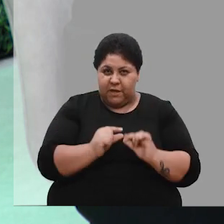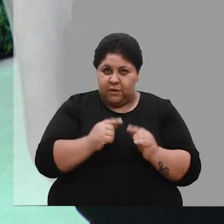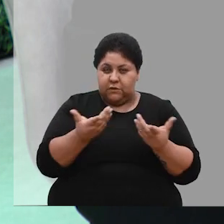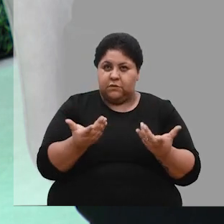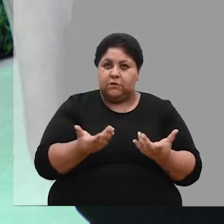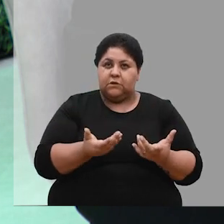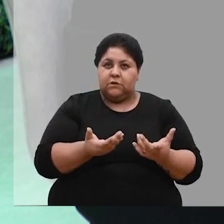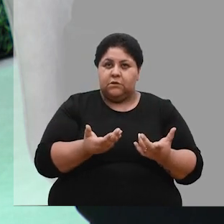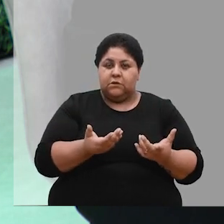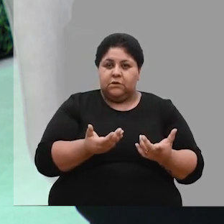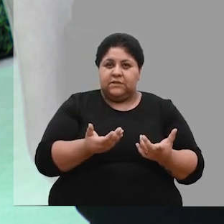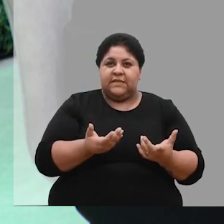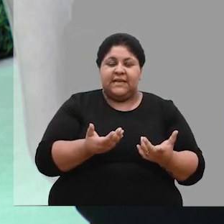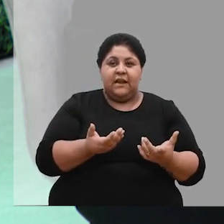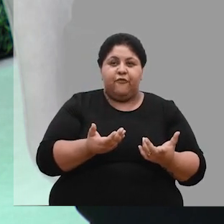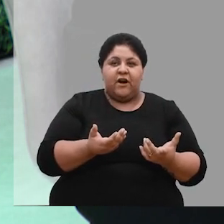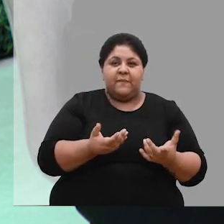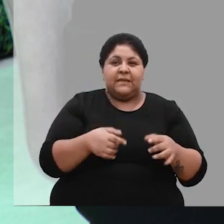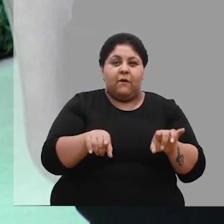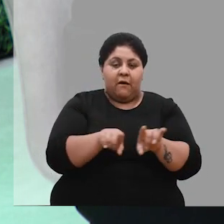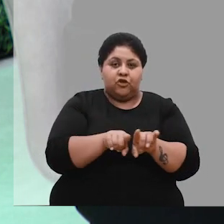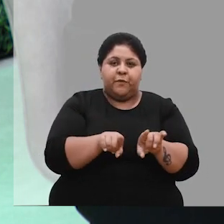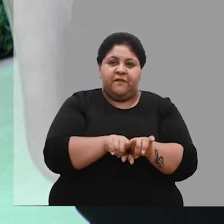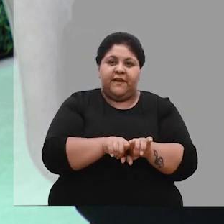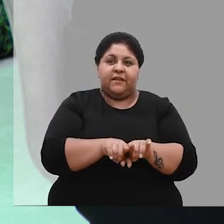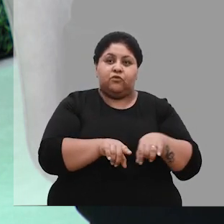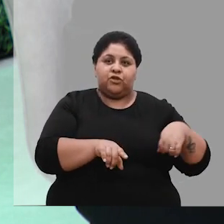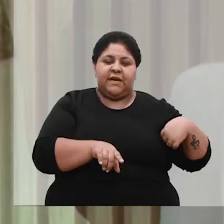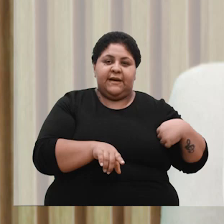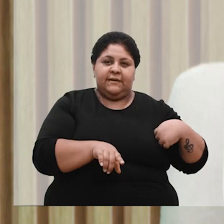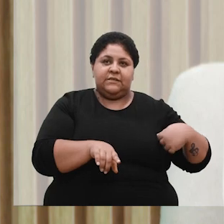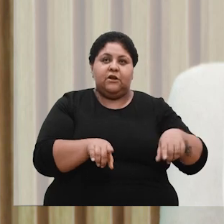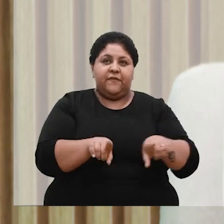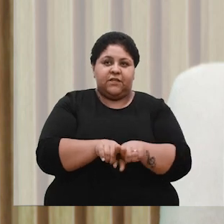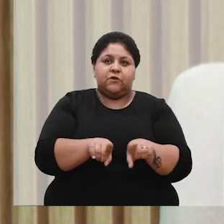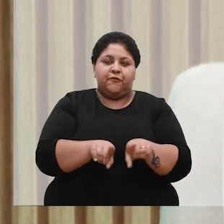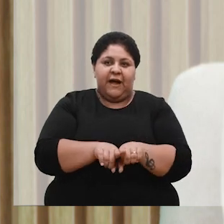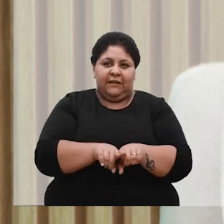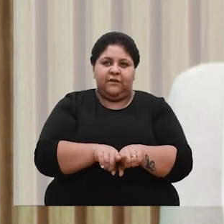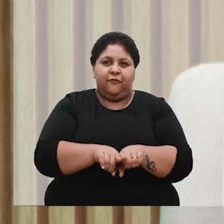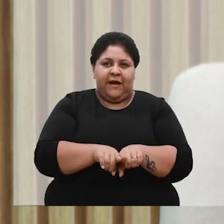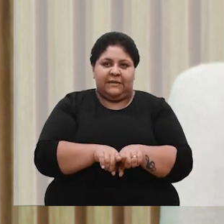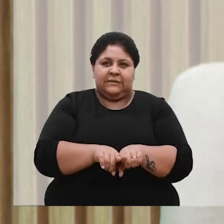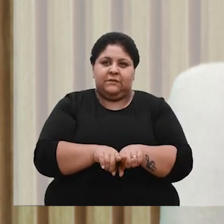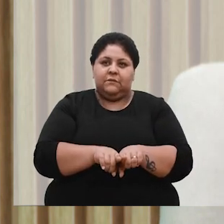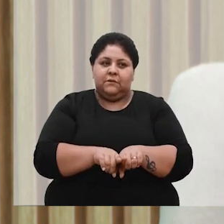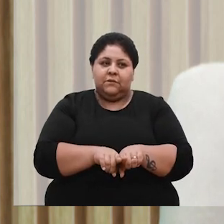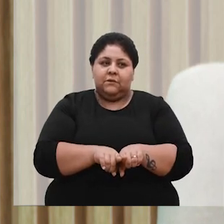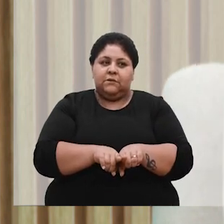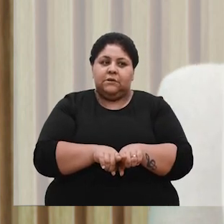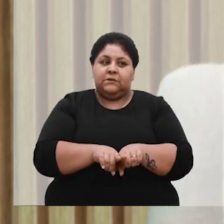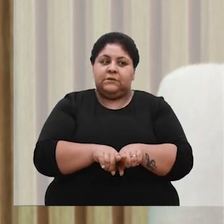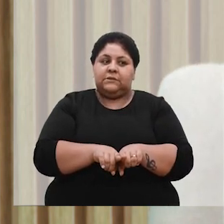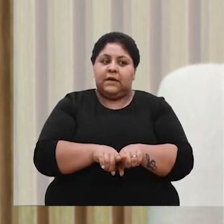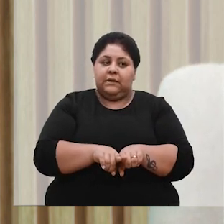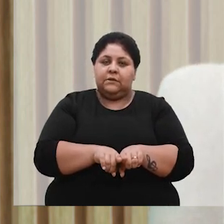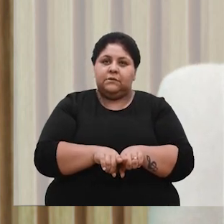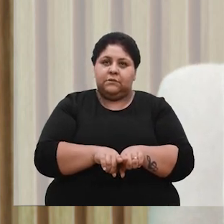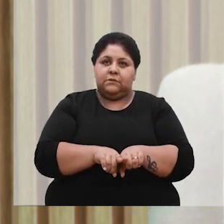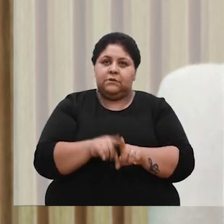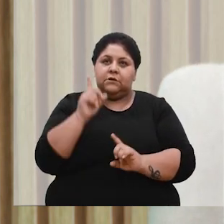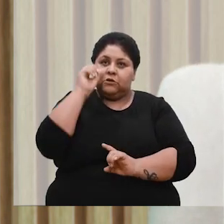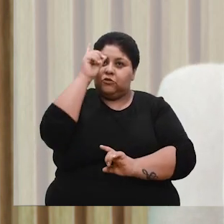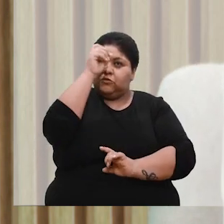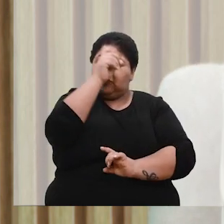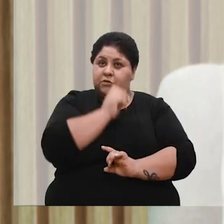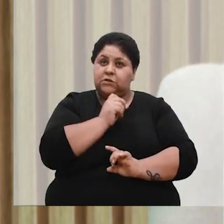uma preocupação muito menor com isso. Então, mas é muito complexo ainda, é muito complicado, né? As mulheres, de uma maneira geral, se veem